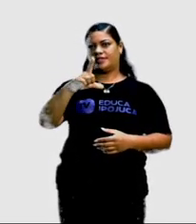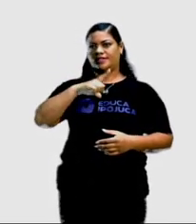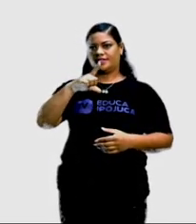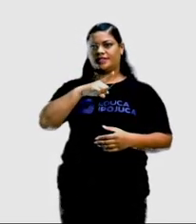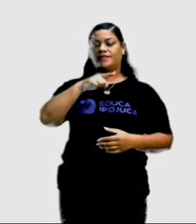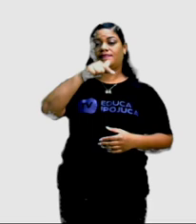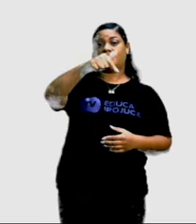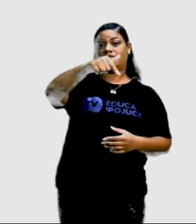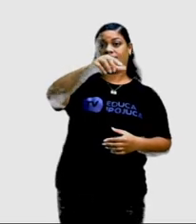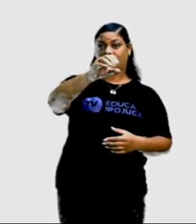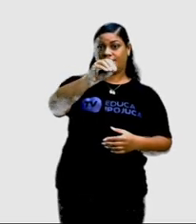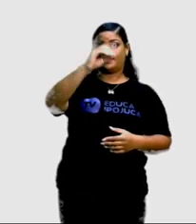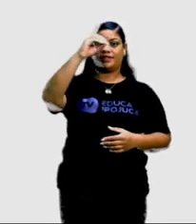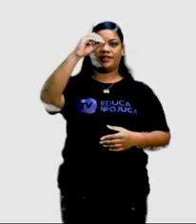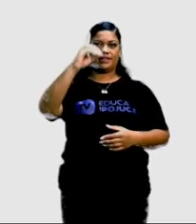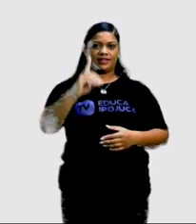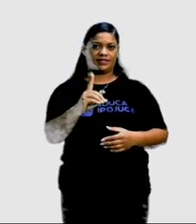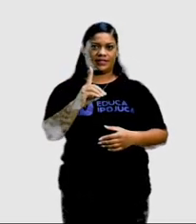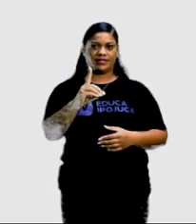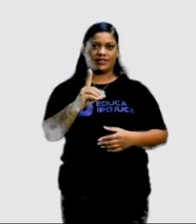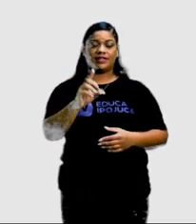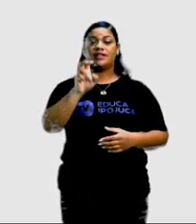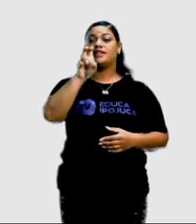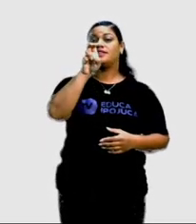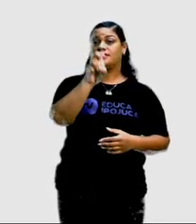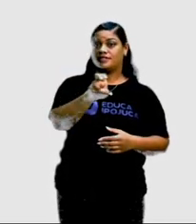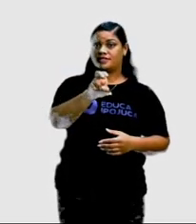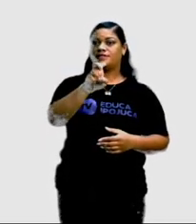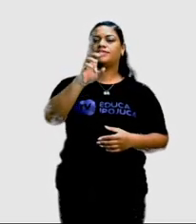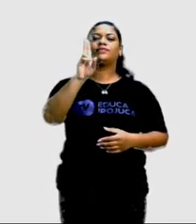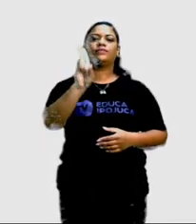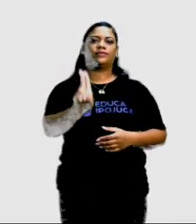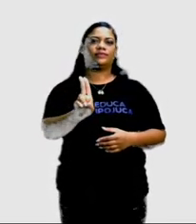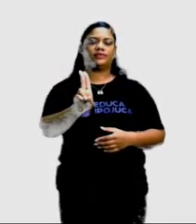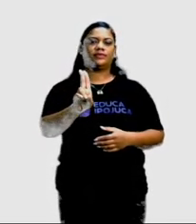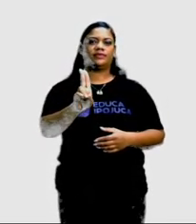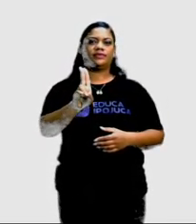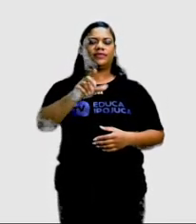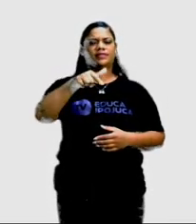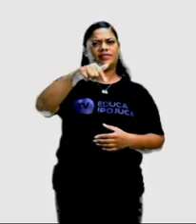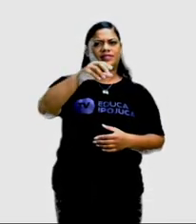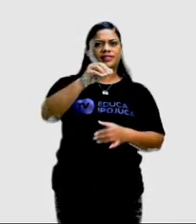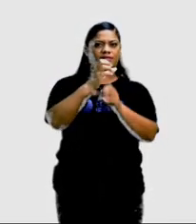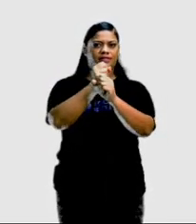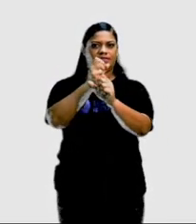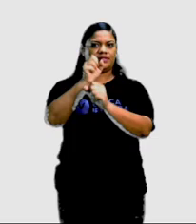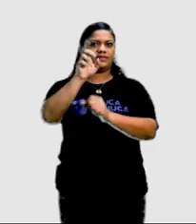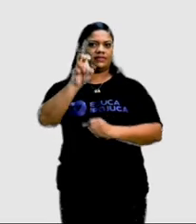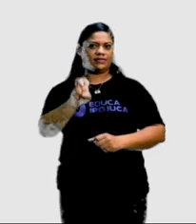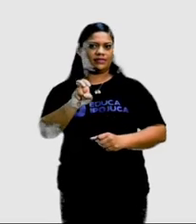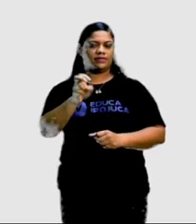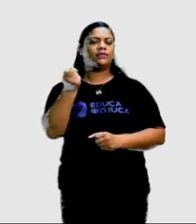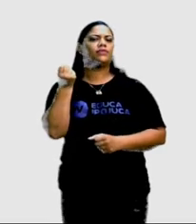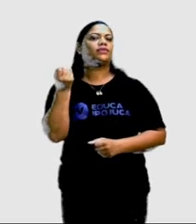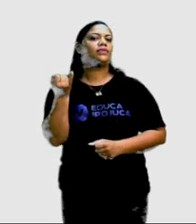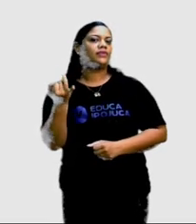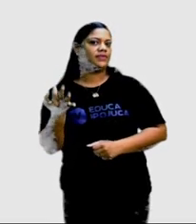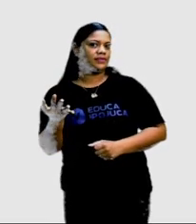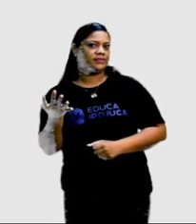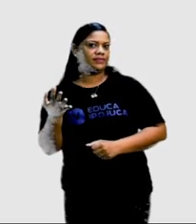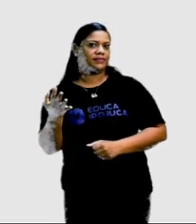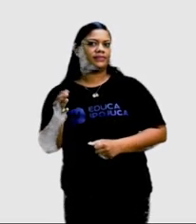temos 70 de dezena e 5 de unidade. 70 mais 5 vai dar